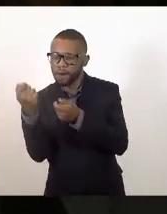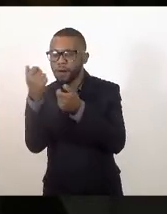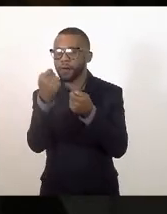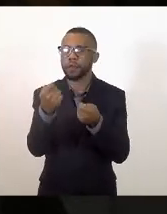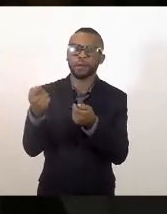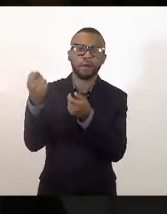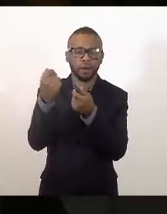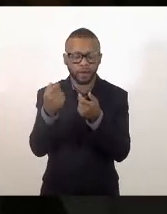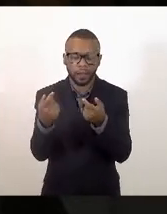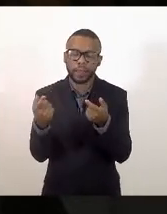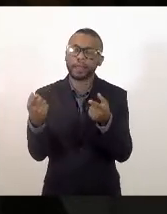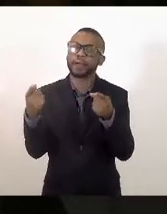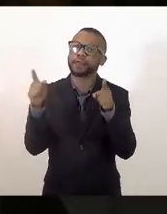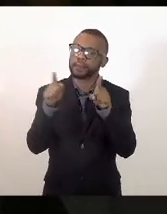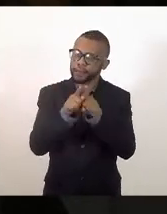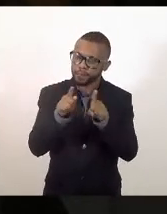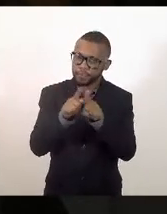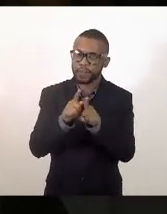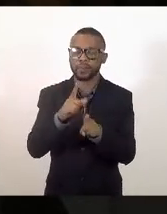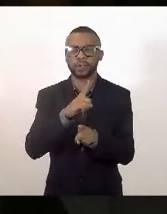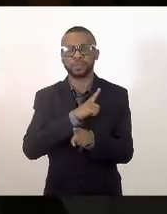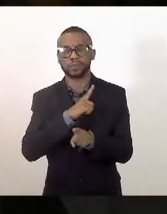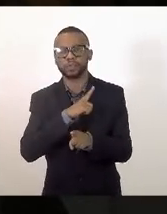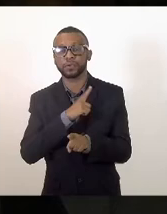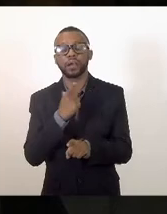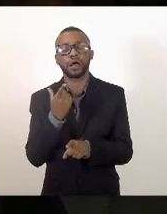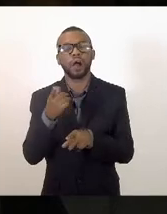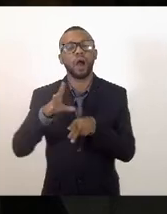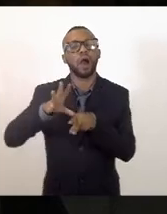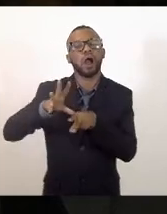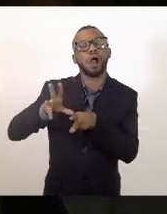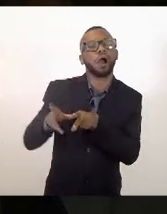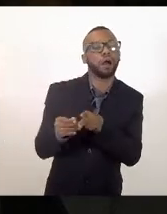quiçá, a propina.